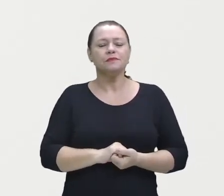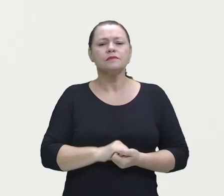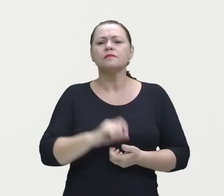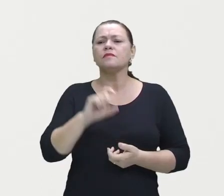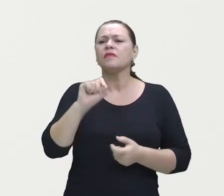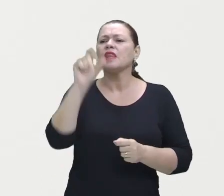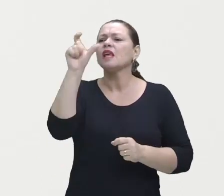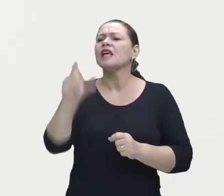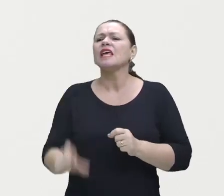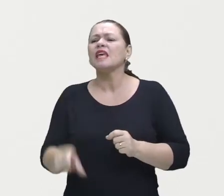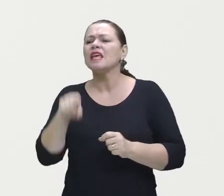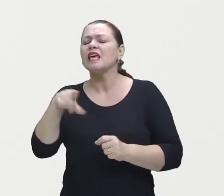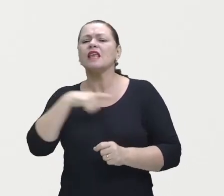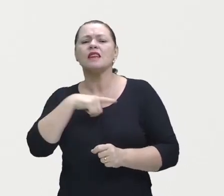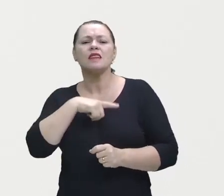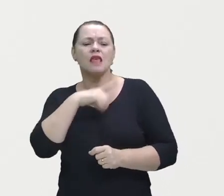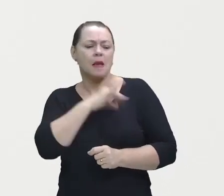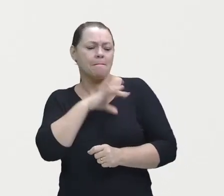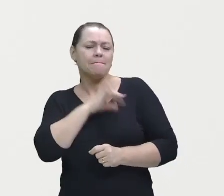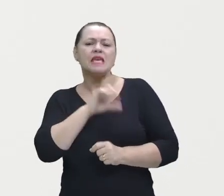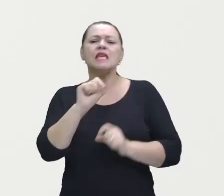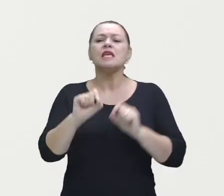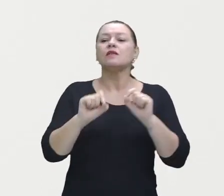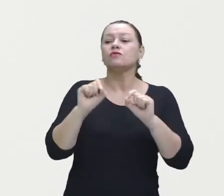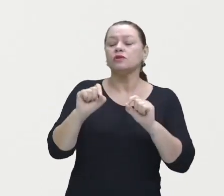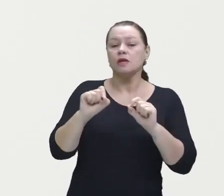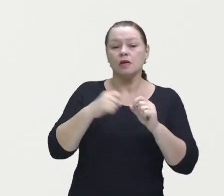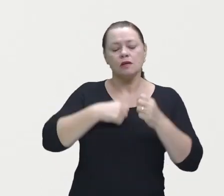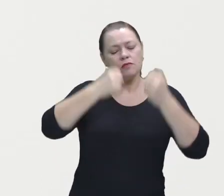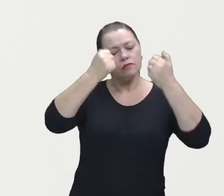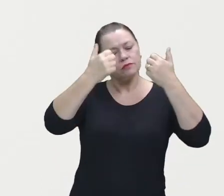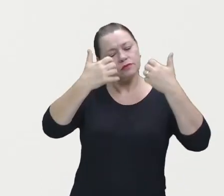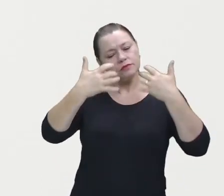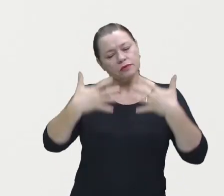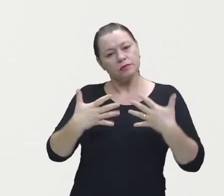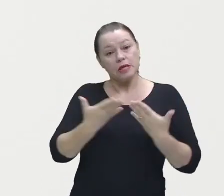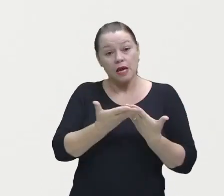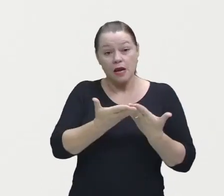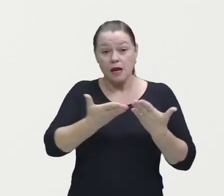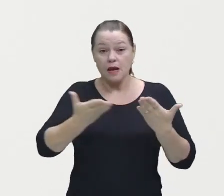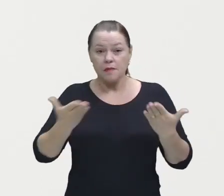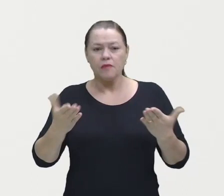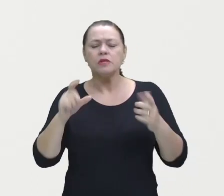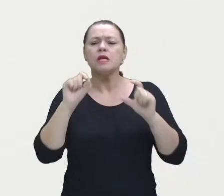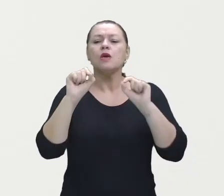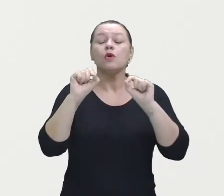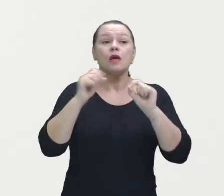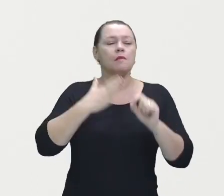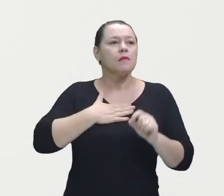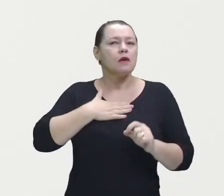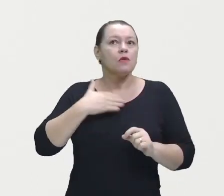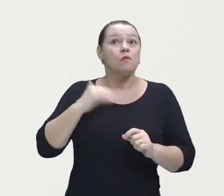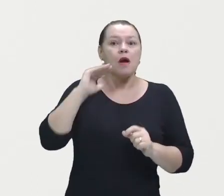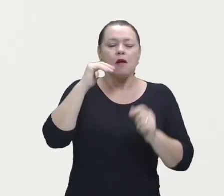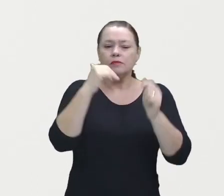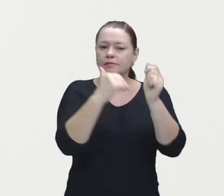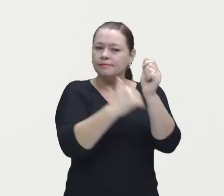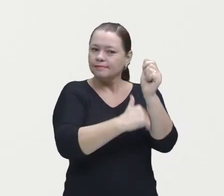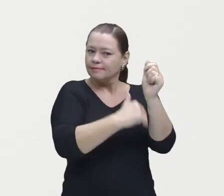Quem tem medo de quê? Eu vou contar para você o que é meu maior